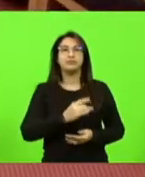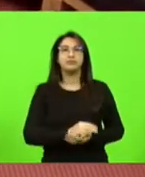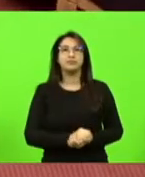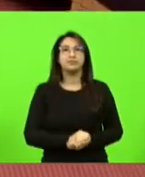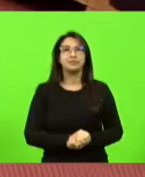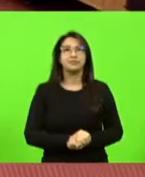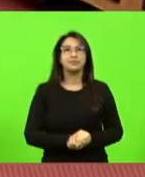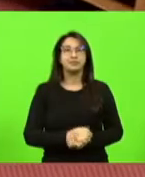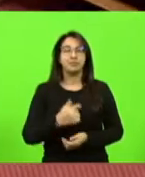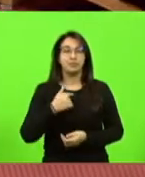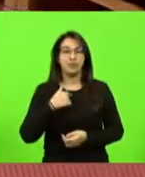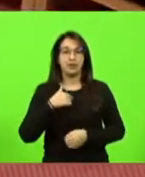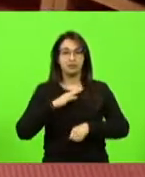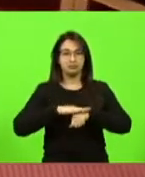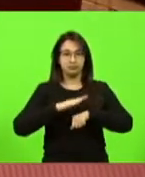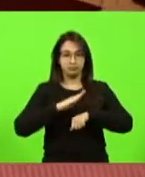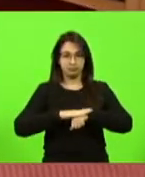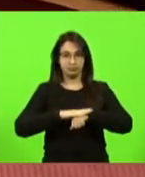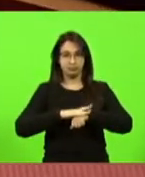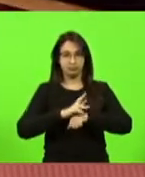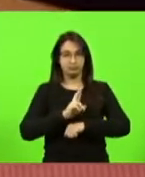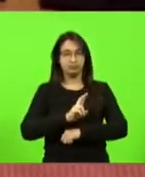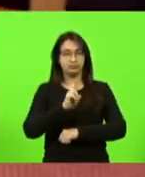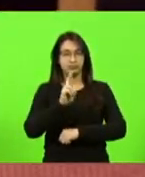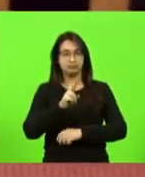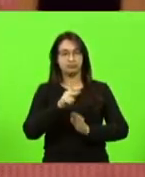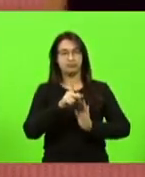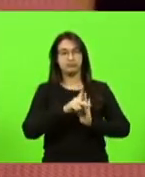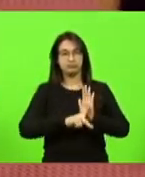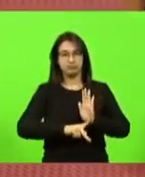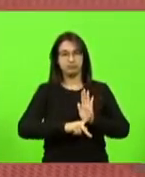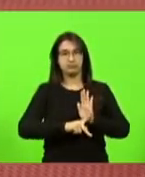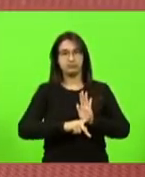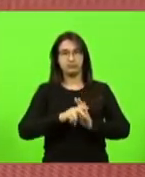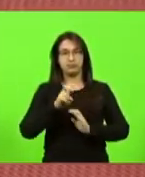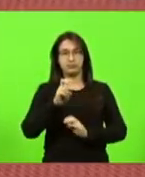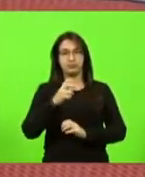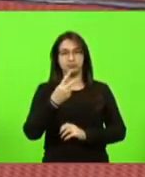projeto, pautado e em seguida,